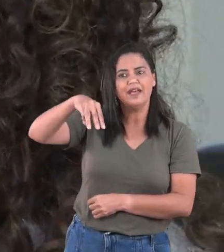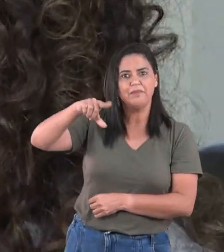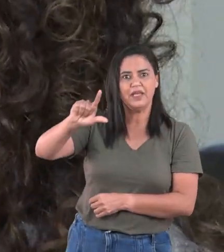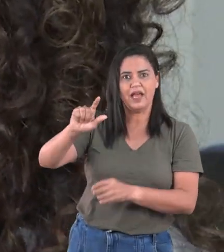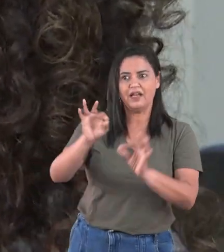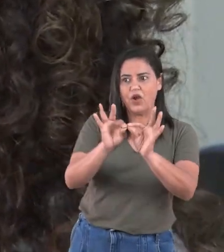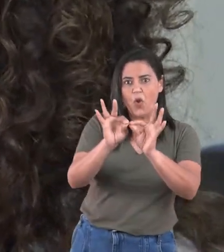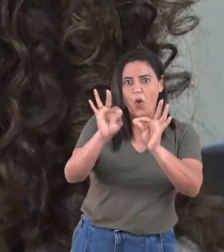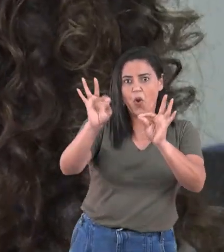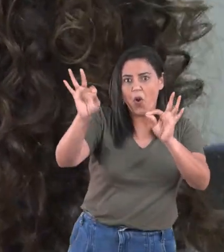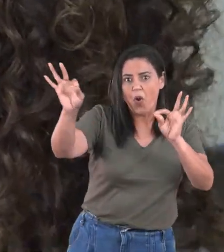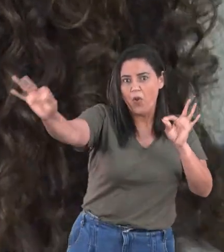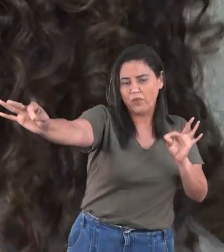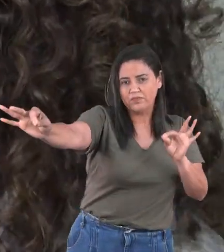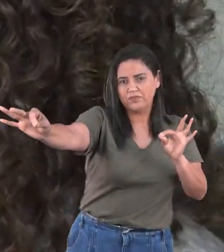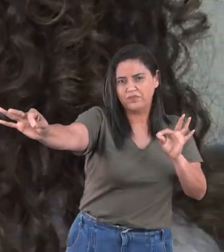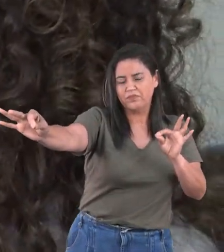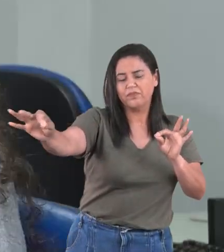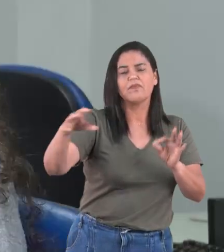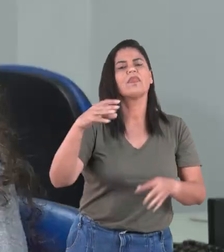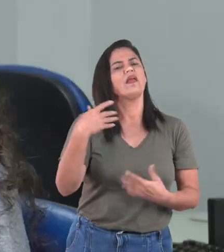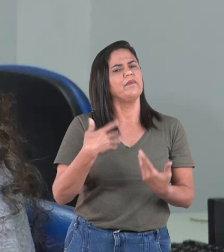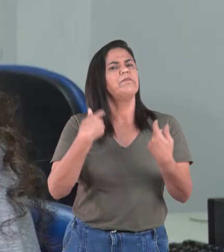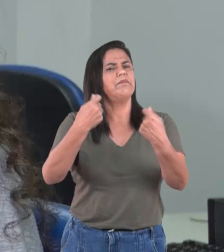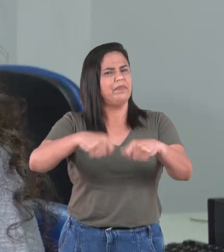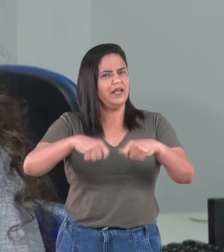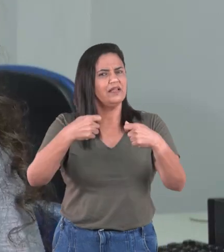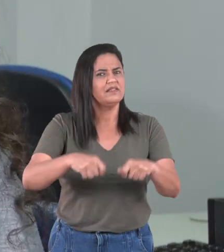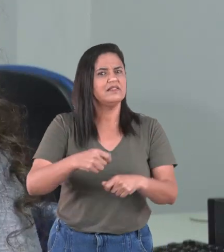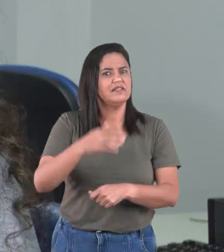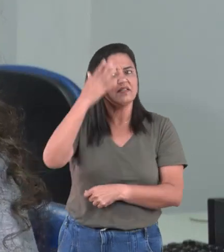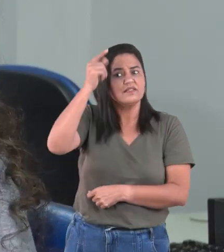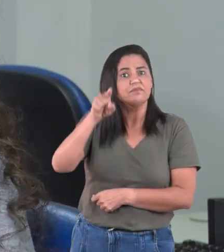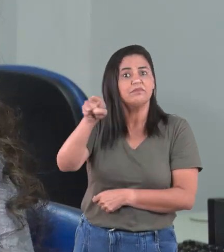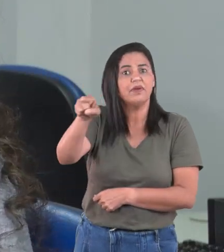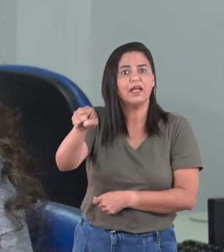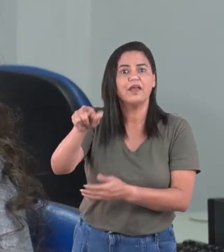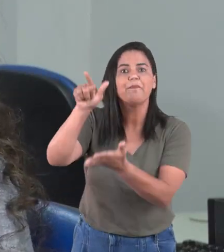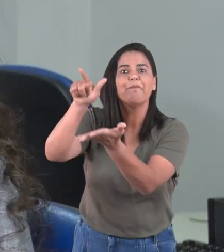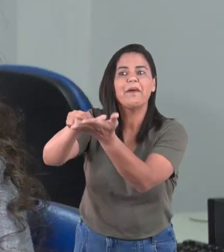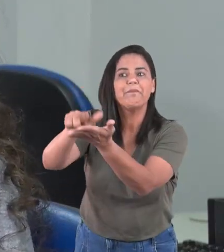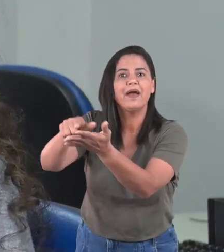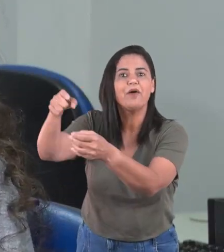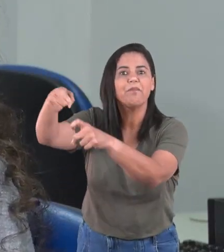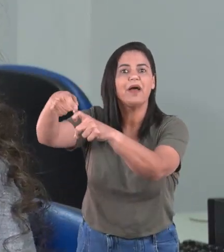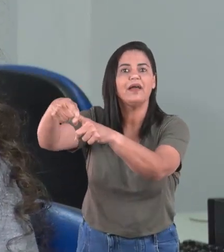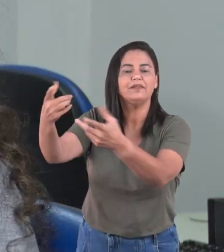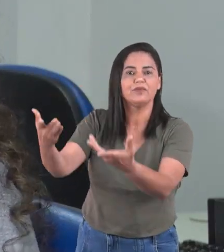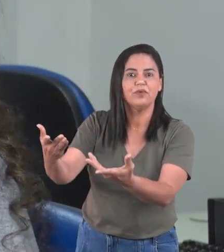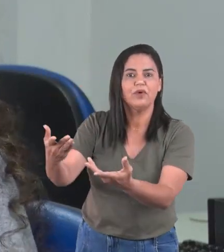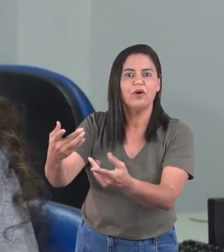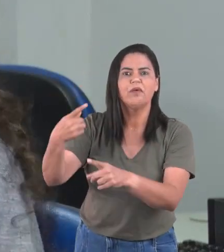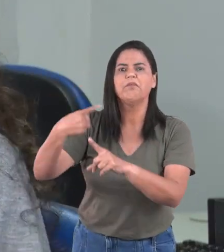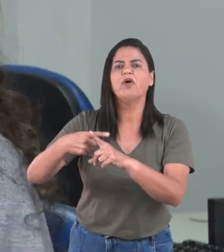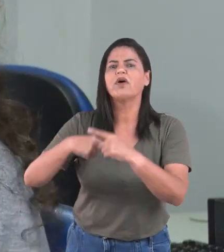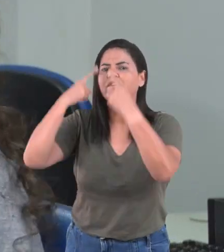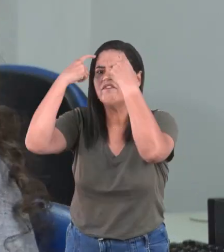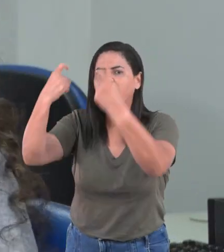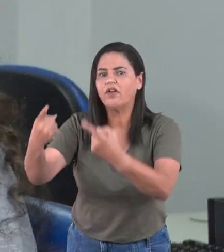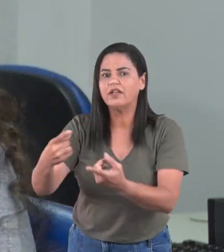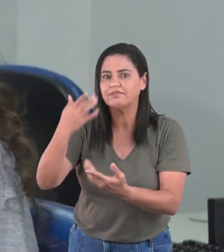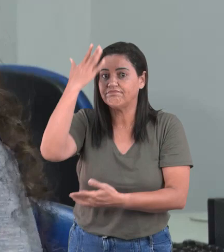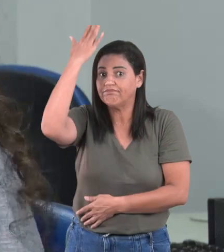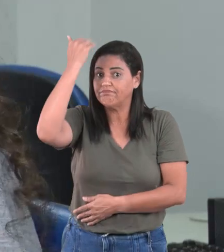fica em Aracaju, em média 200 quilômetros. A gente precisa de um laudo